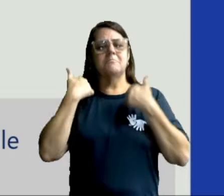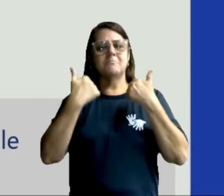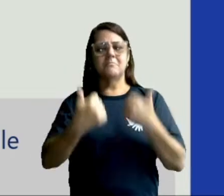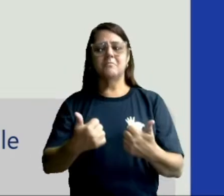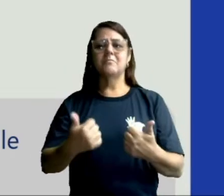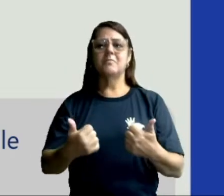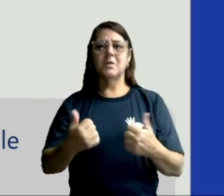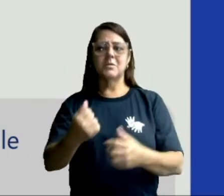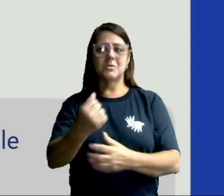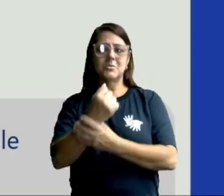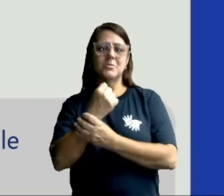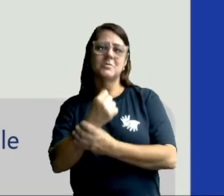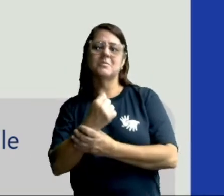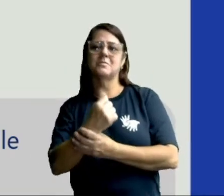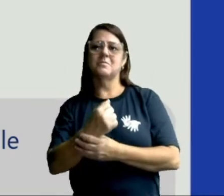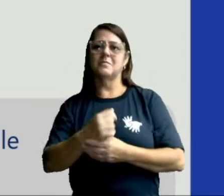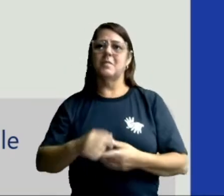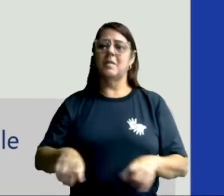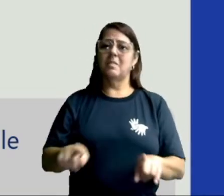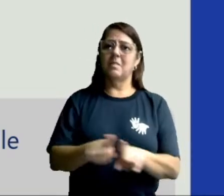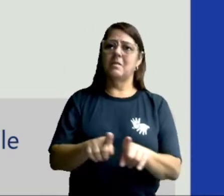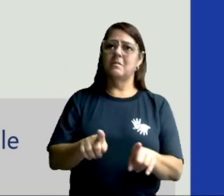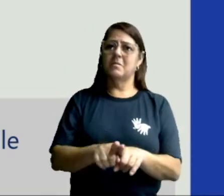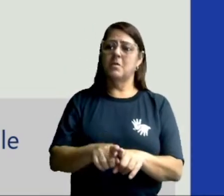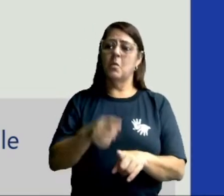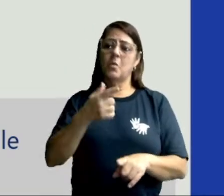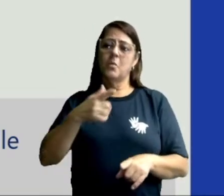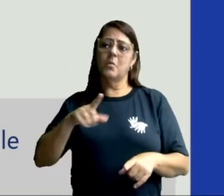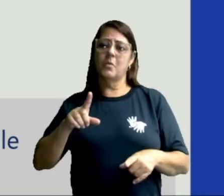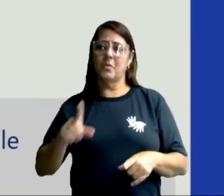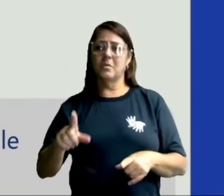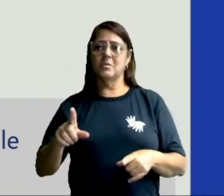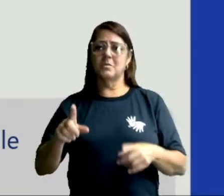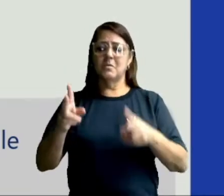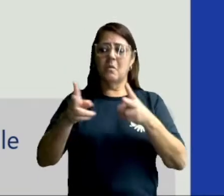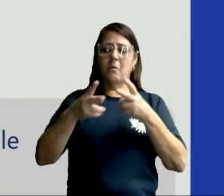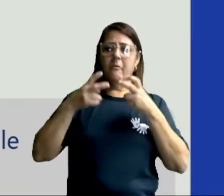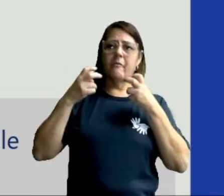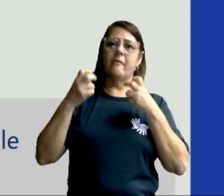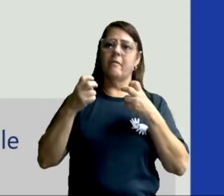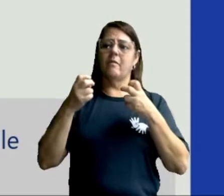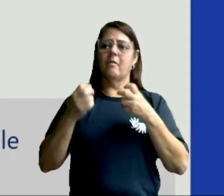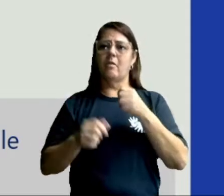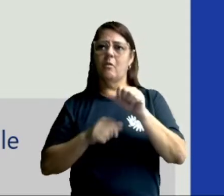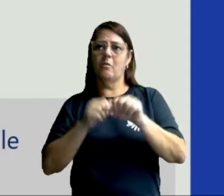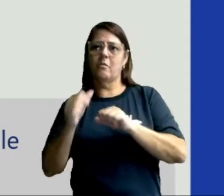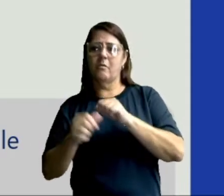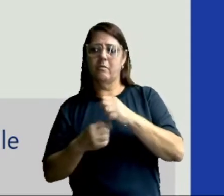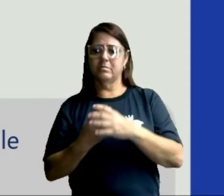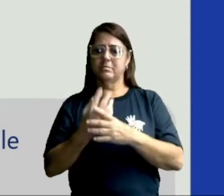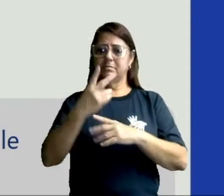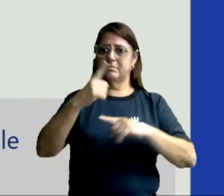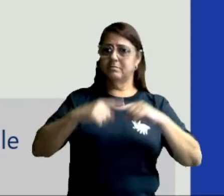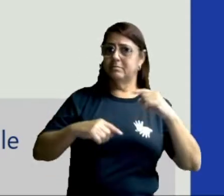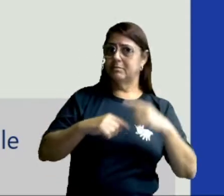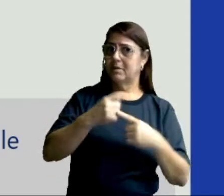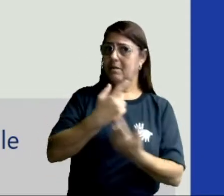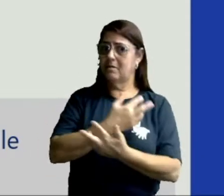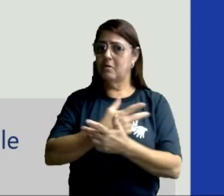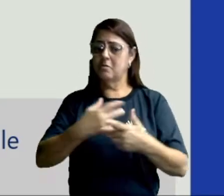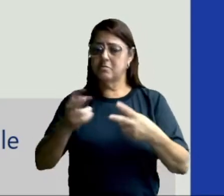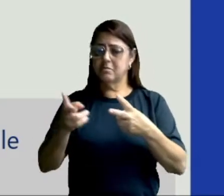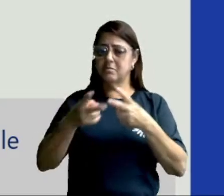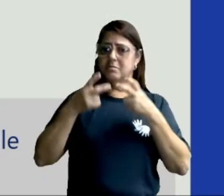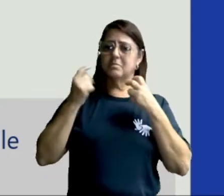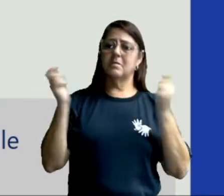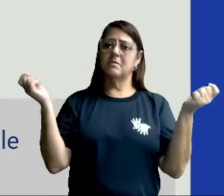para a sustentabilidade. E como uma outra habilidade, identificar a composição dos diversos materiais, percebendo